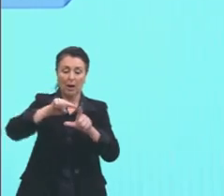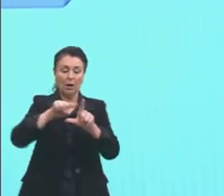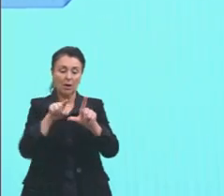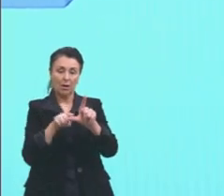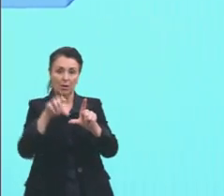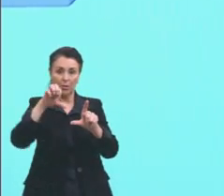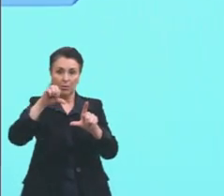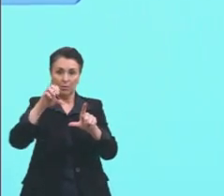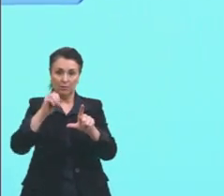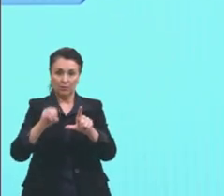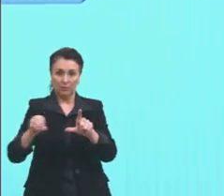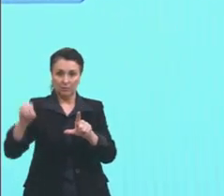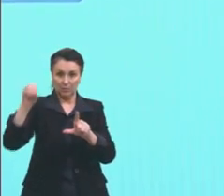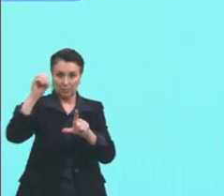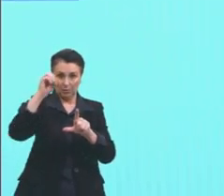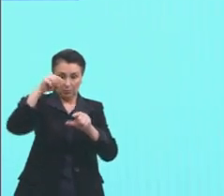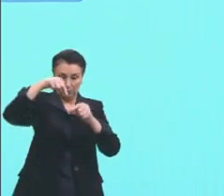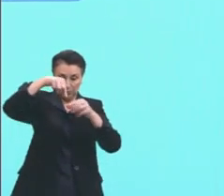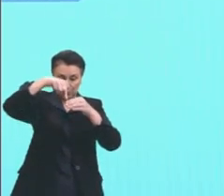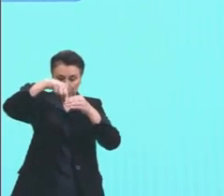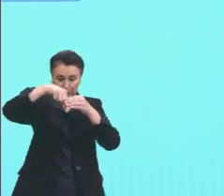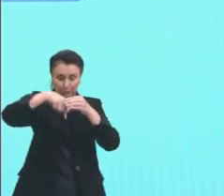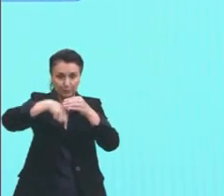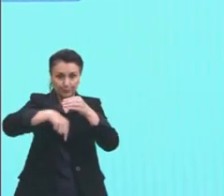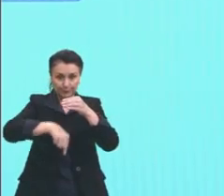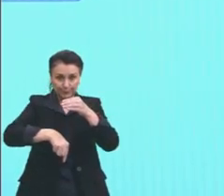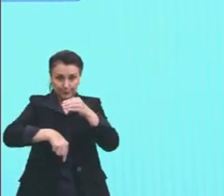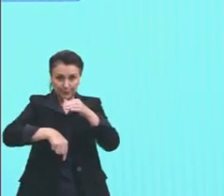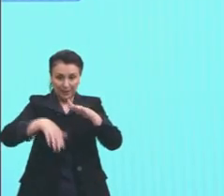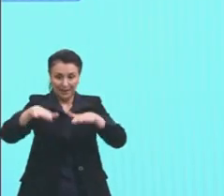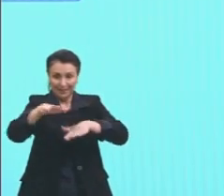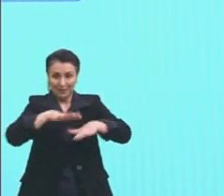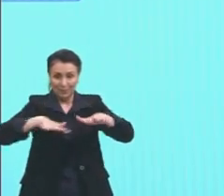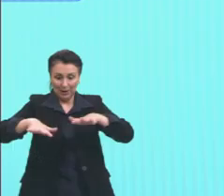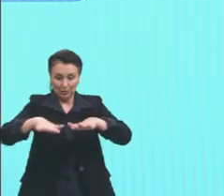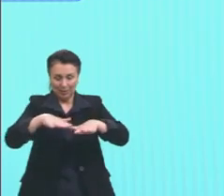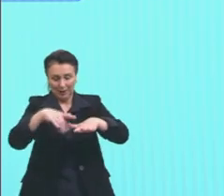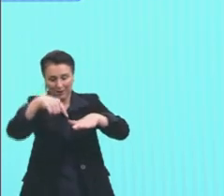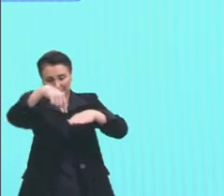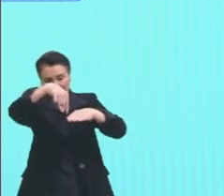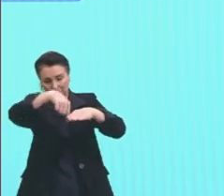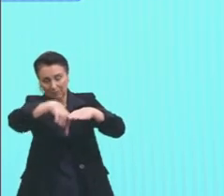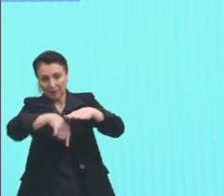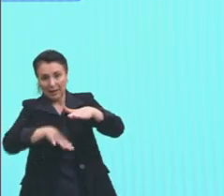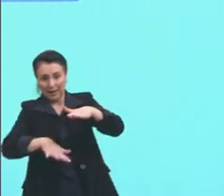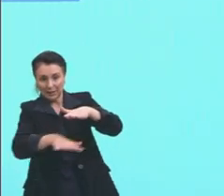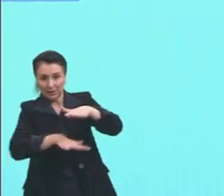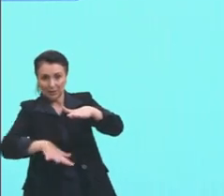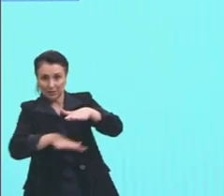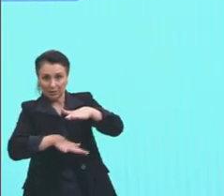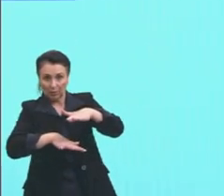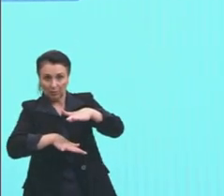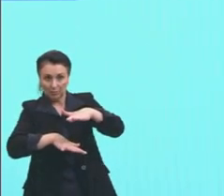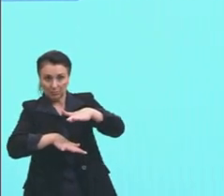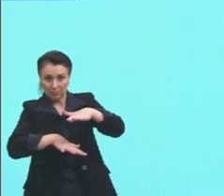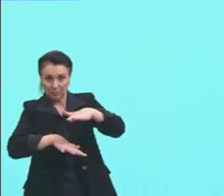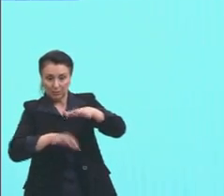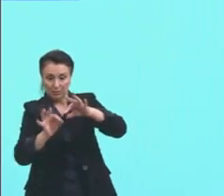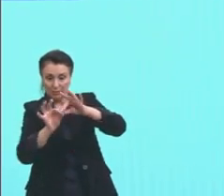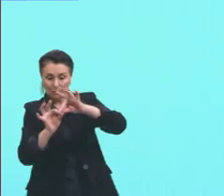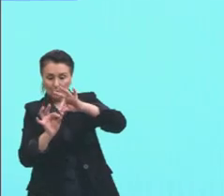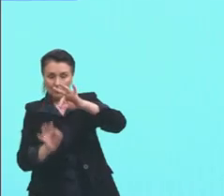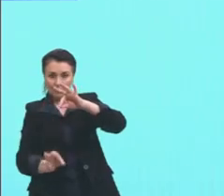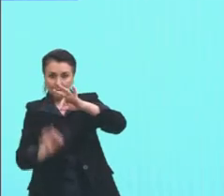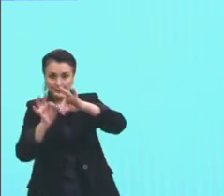em baixo ali da nossa nossa a placa só que se eu puxar uma linha né mais próxima da superfície